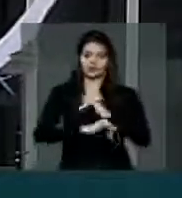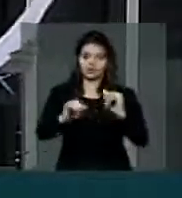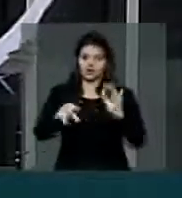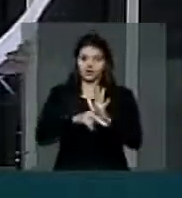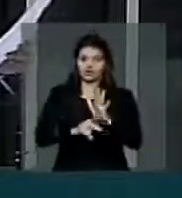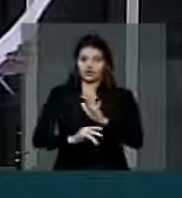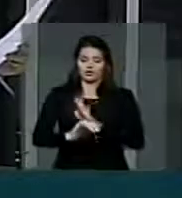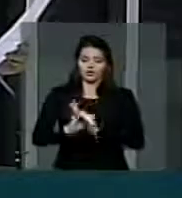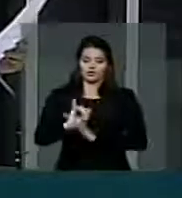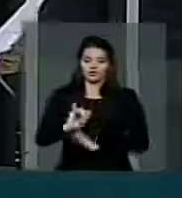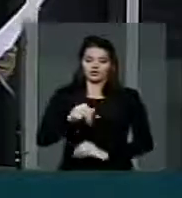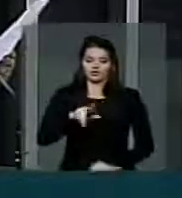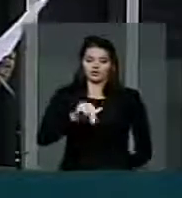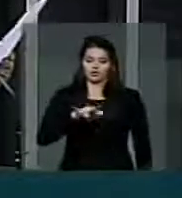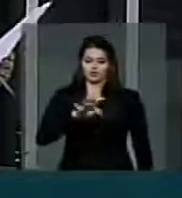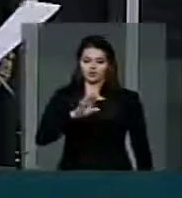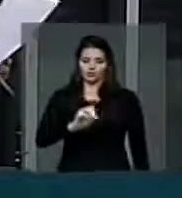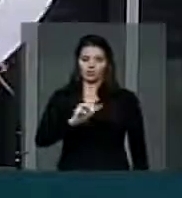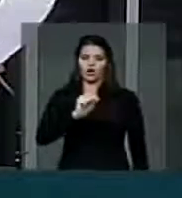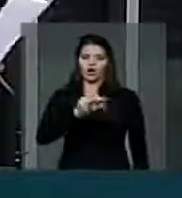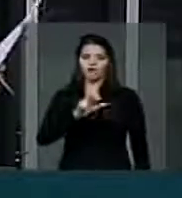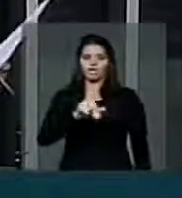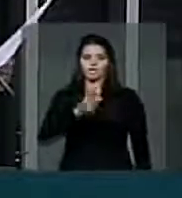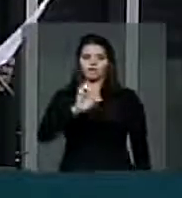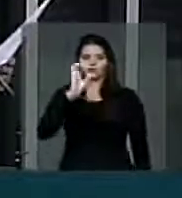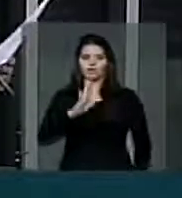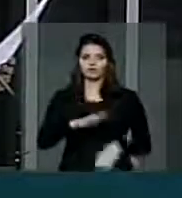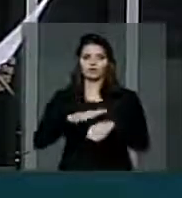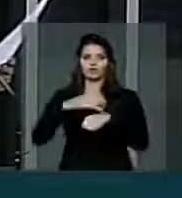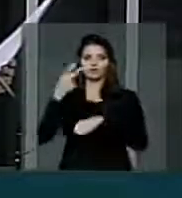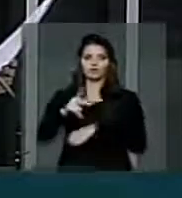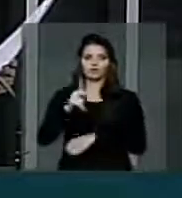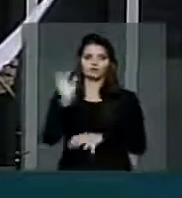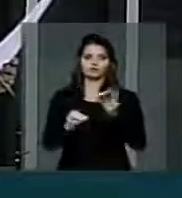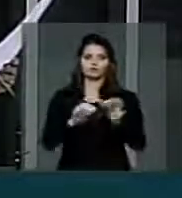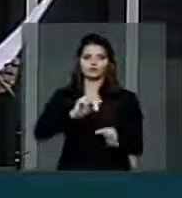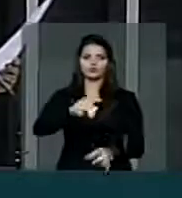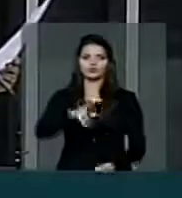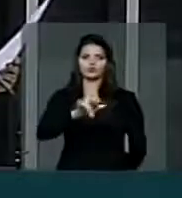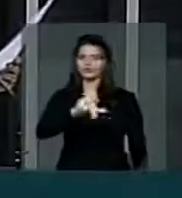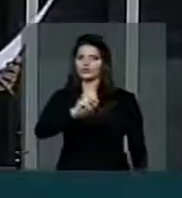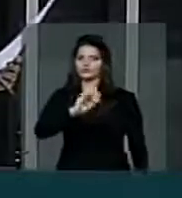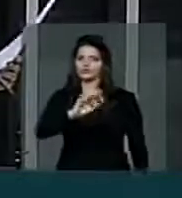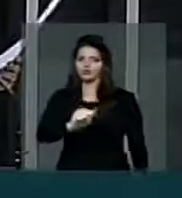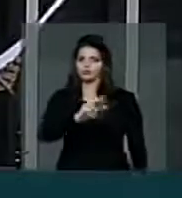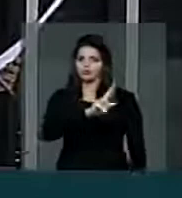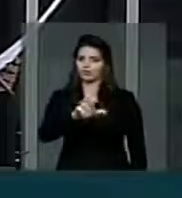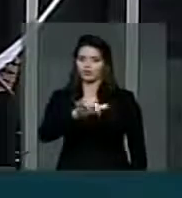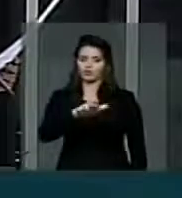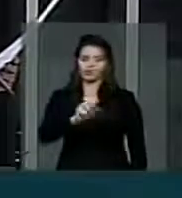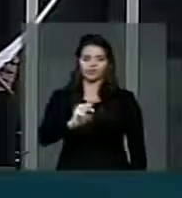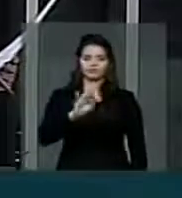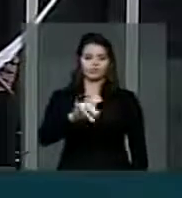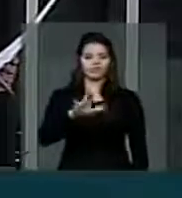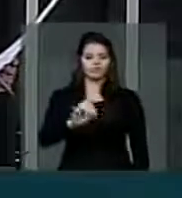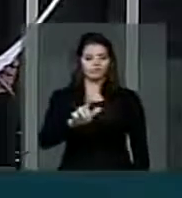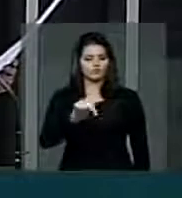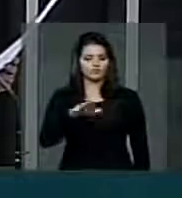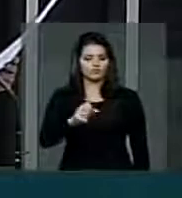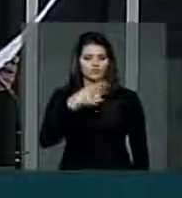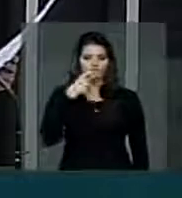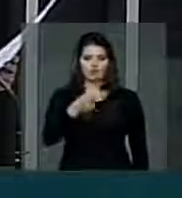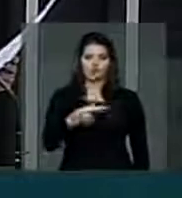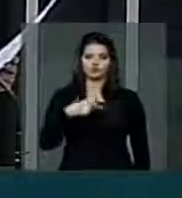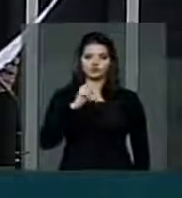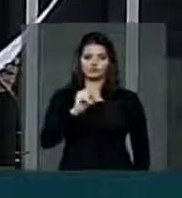do Instituto Avante Brasil, do competente jurista Luiz Flávio Gomes, que afirma que, fazendo